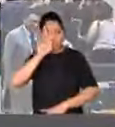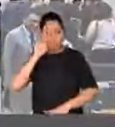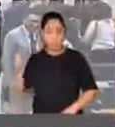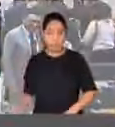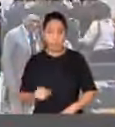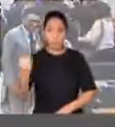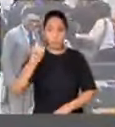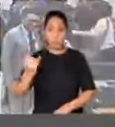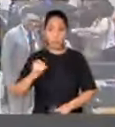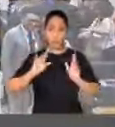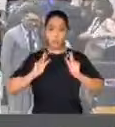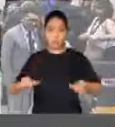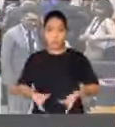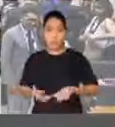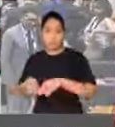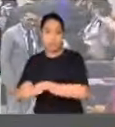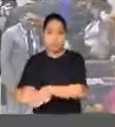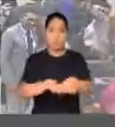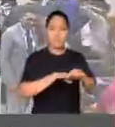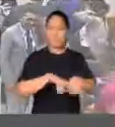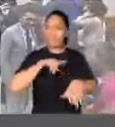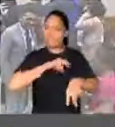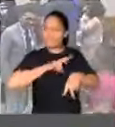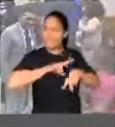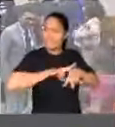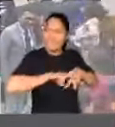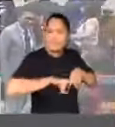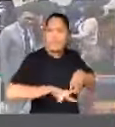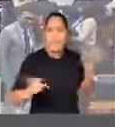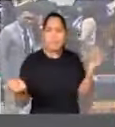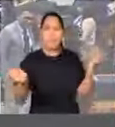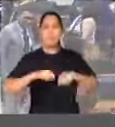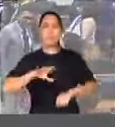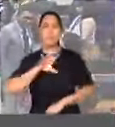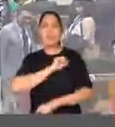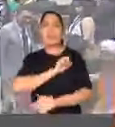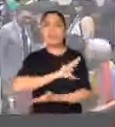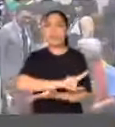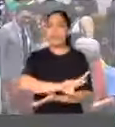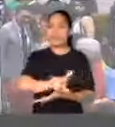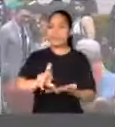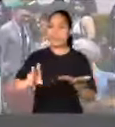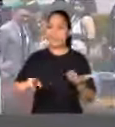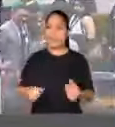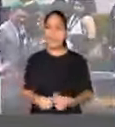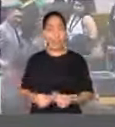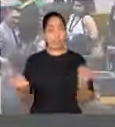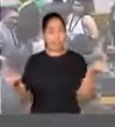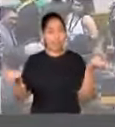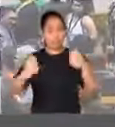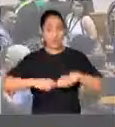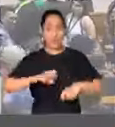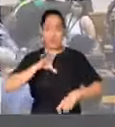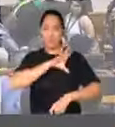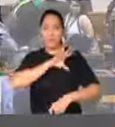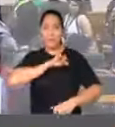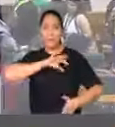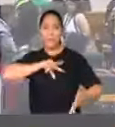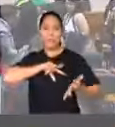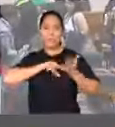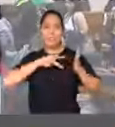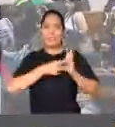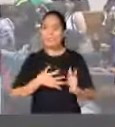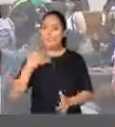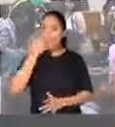só. Tem várias formas de ser, várias formas de amar. E toda forma de amor, já diz também a